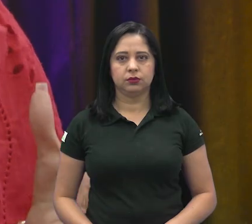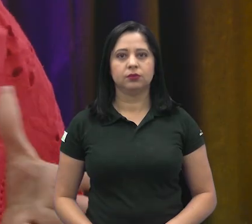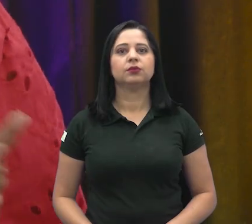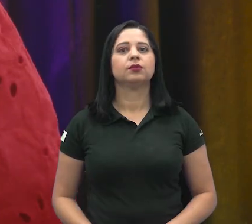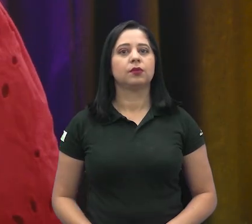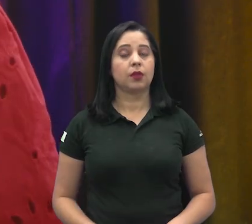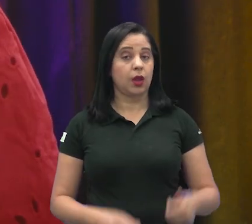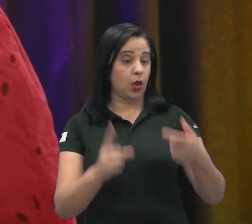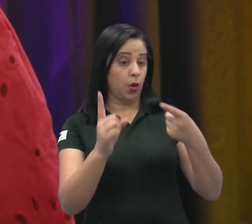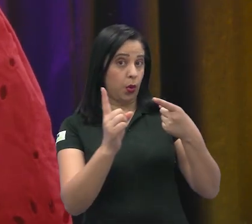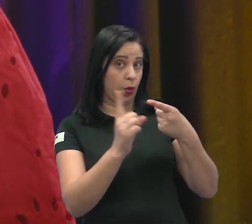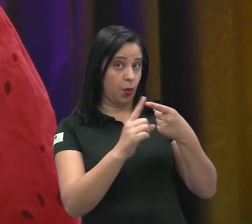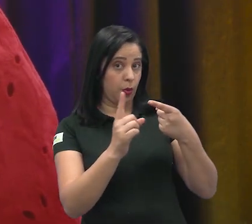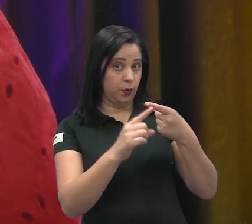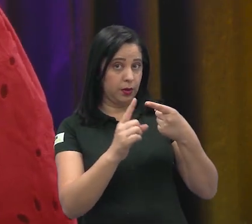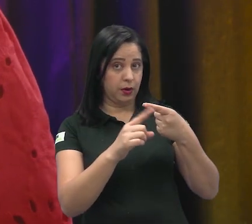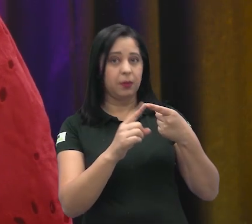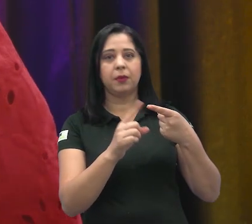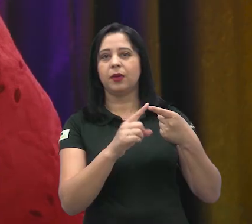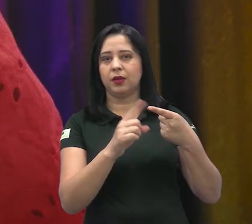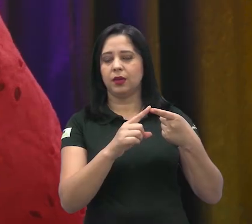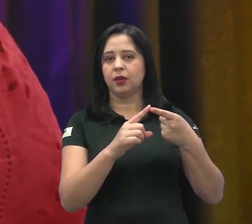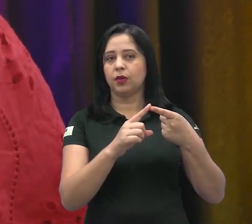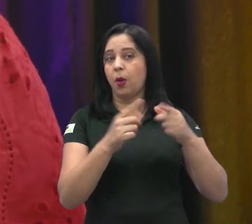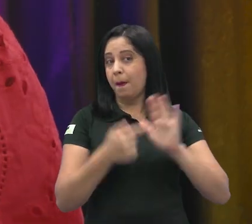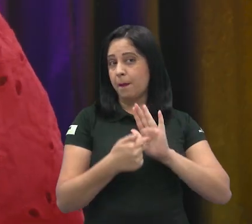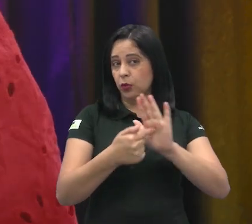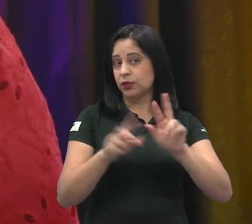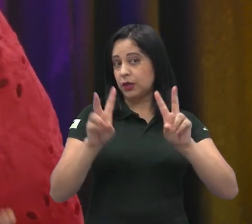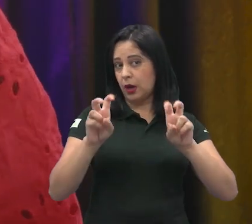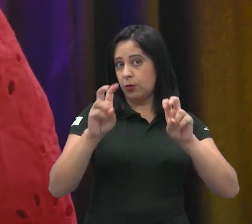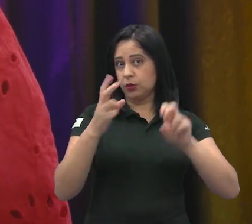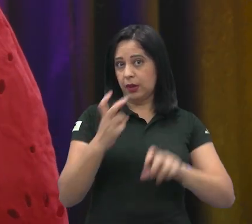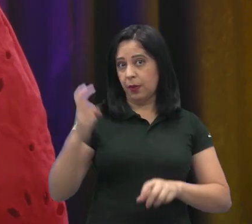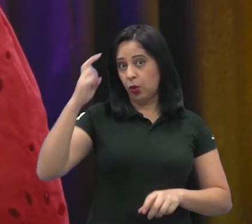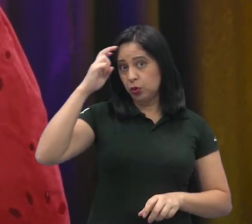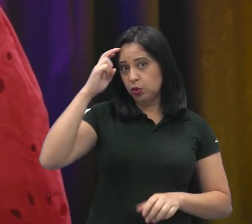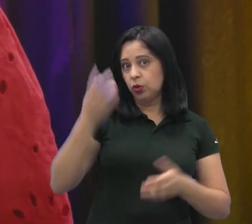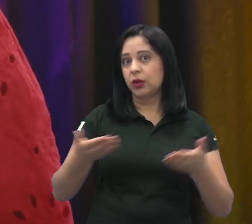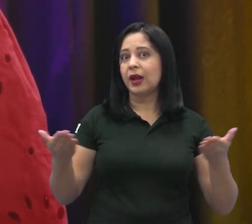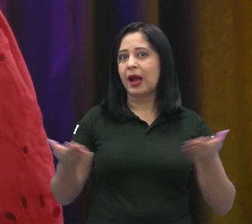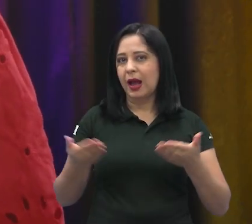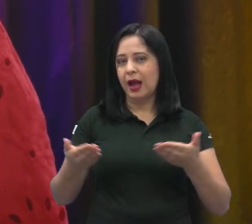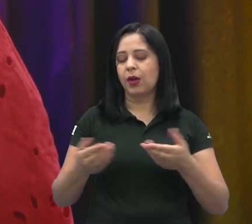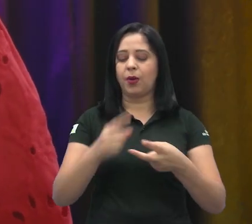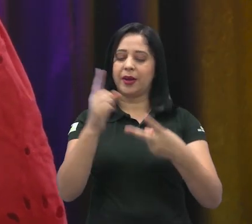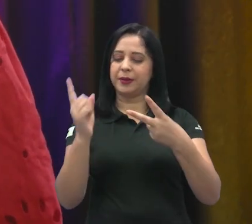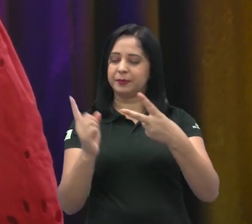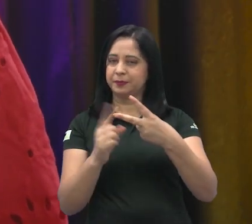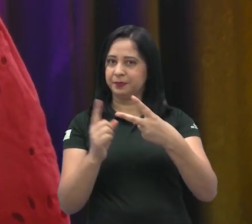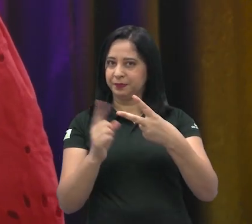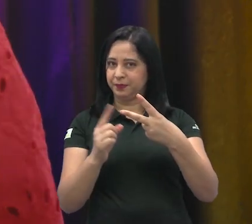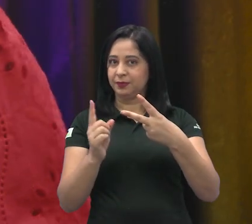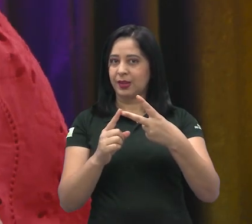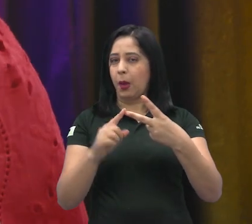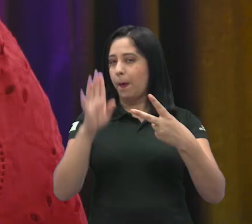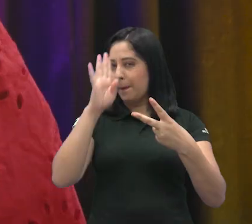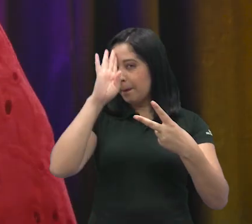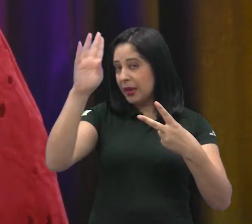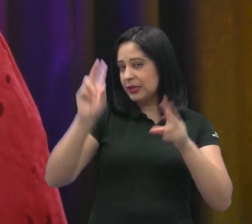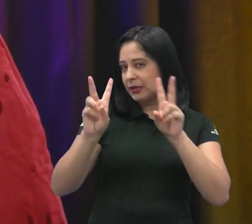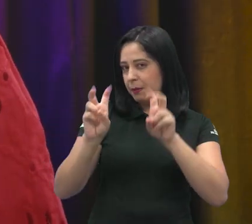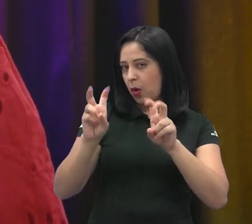No primeiro bloco, celebramos a cultura. E agora é hora de mergulhar na principal função dessa emissora: